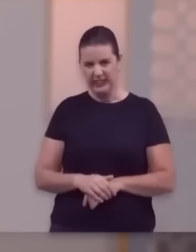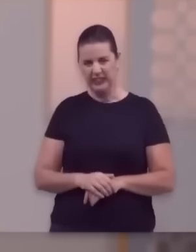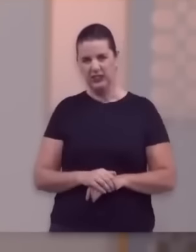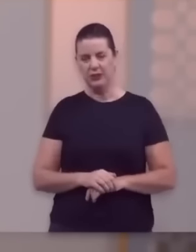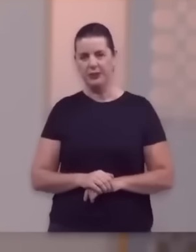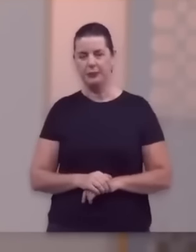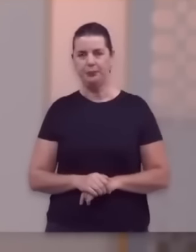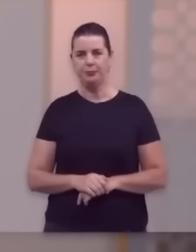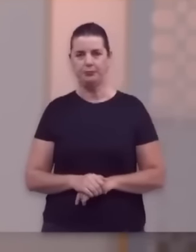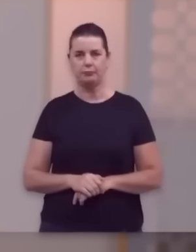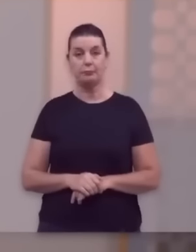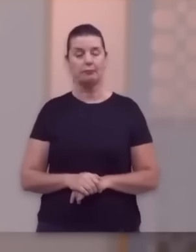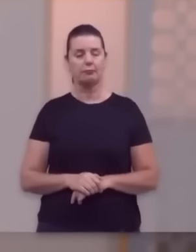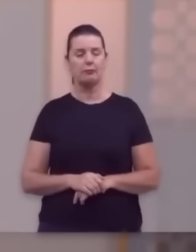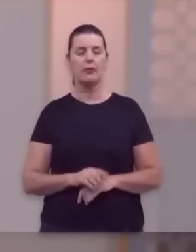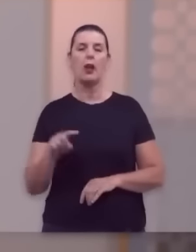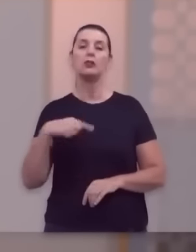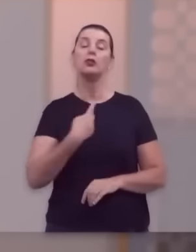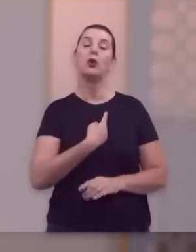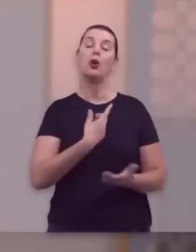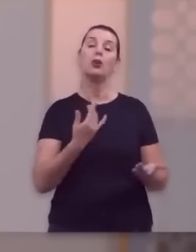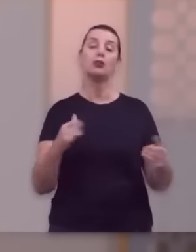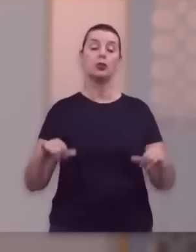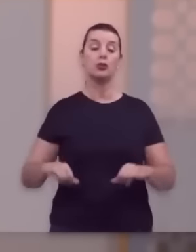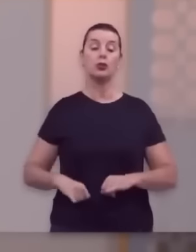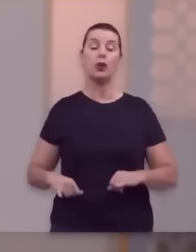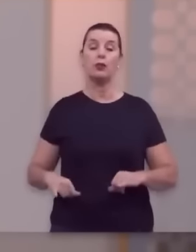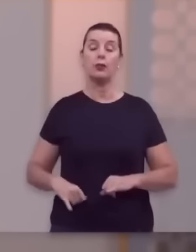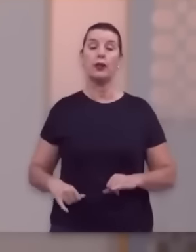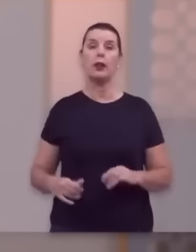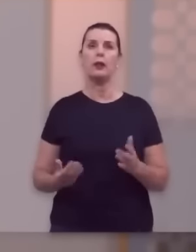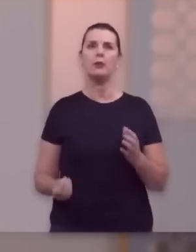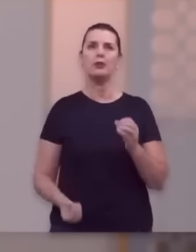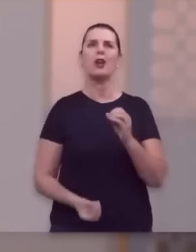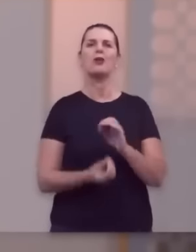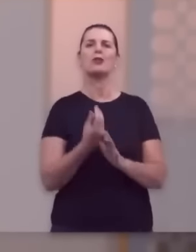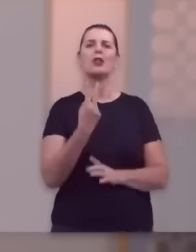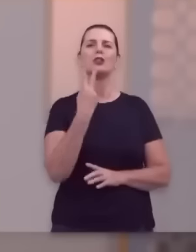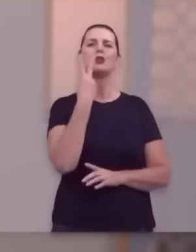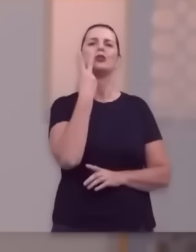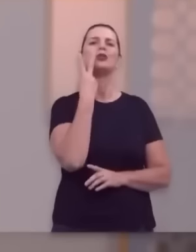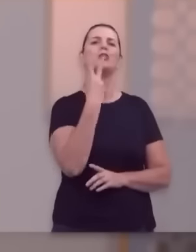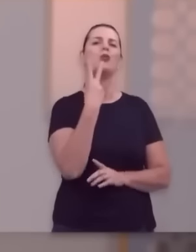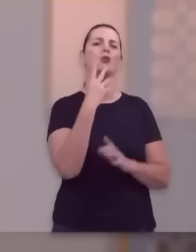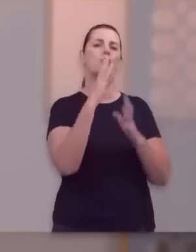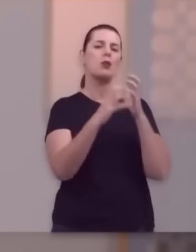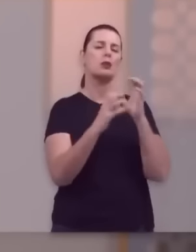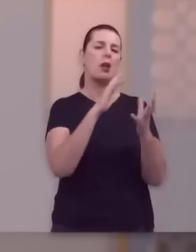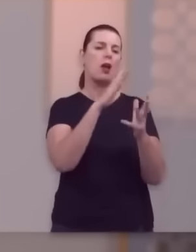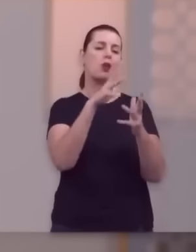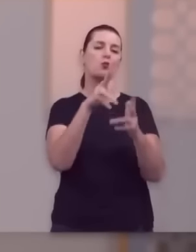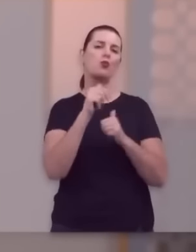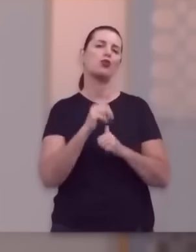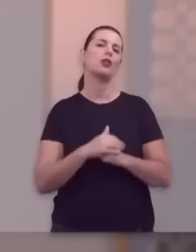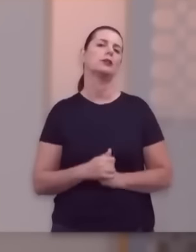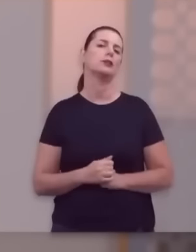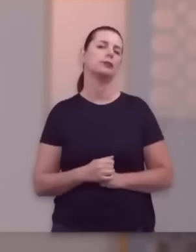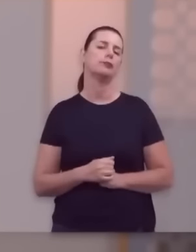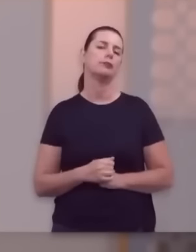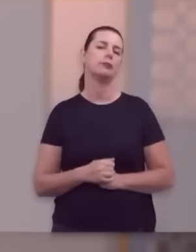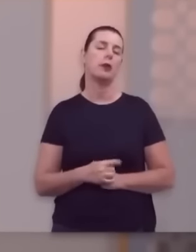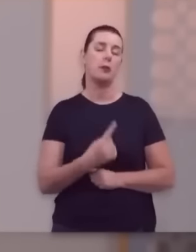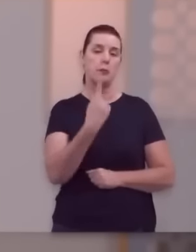história nós sofremos o golpe de duas sangrentas guerras mundiais